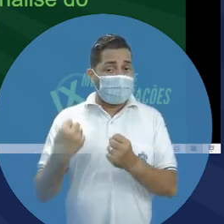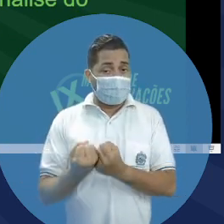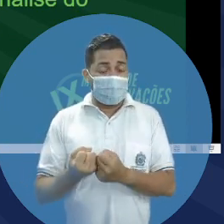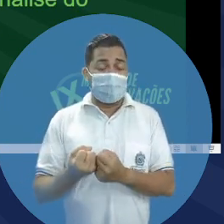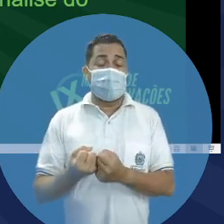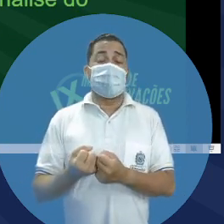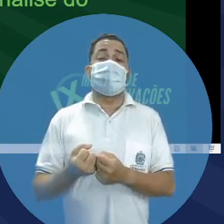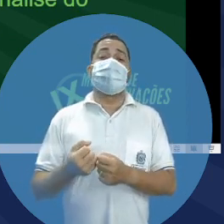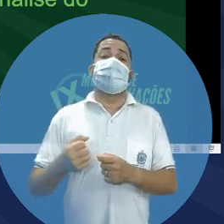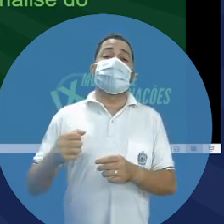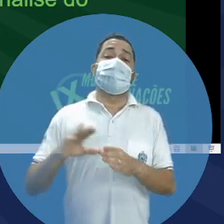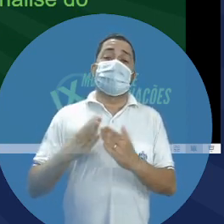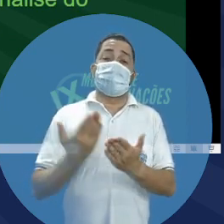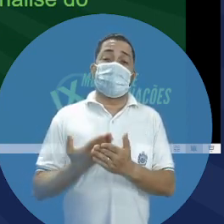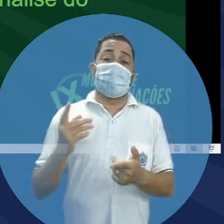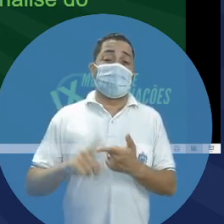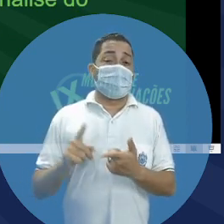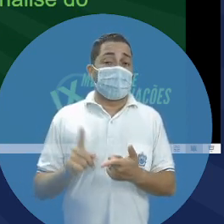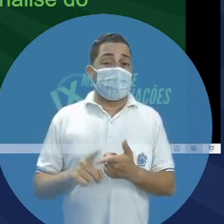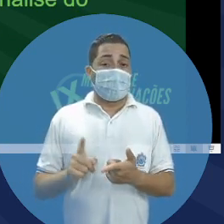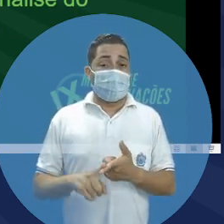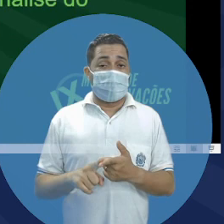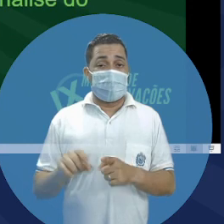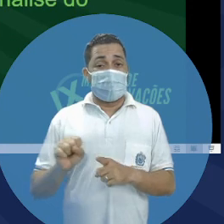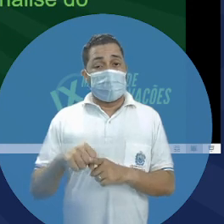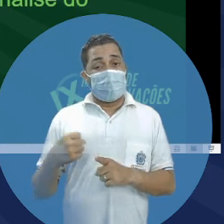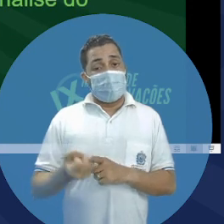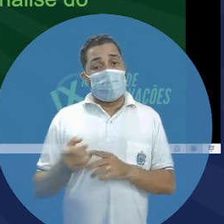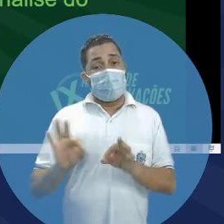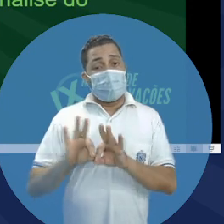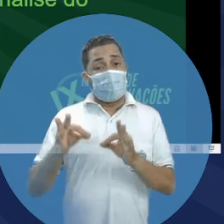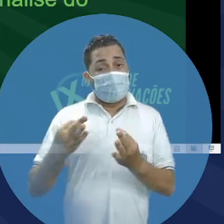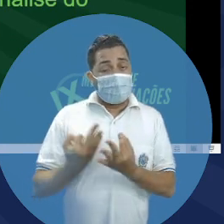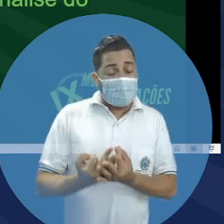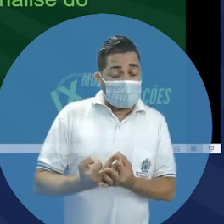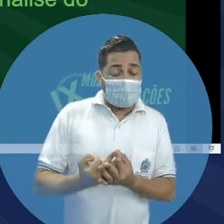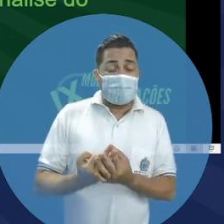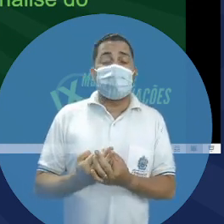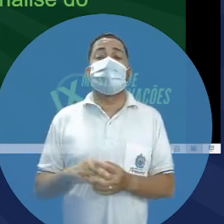acontece também dentro da sociedade familiar. Então, tudo que